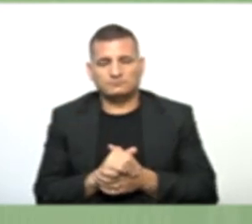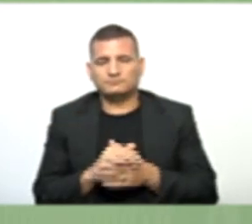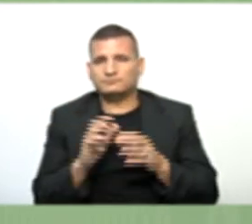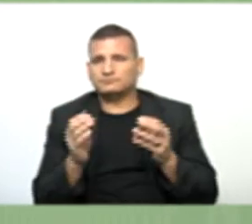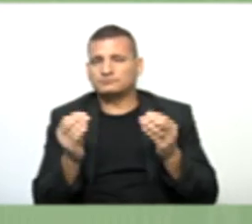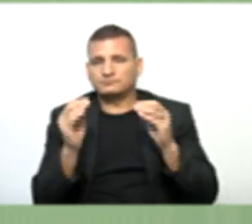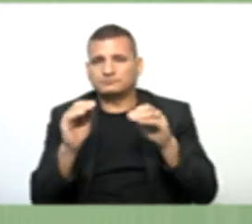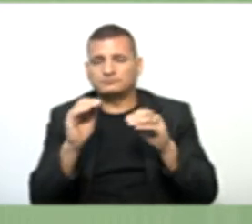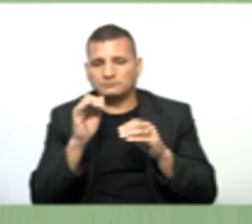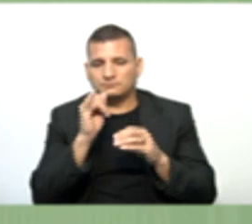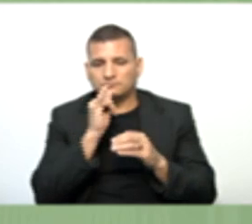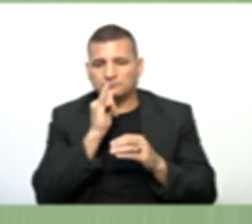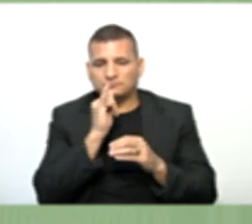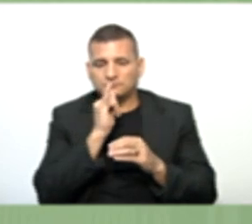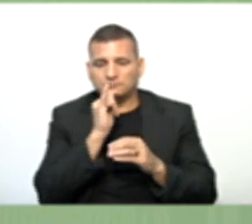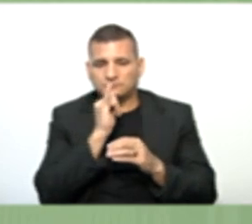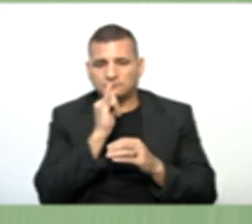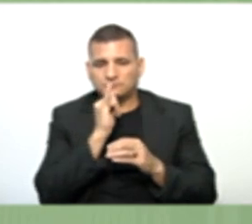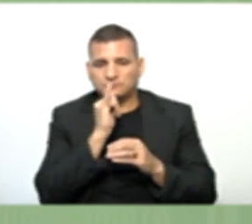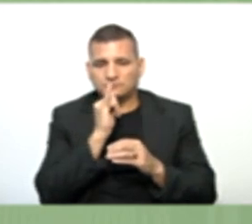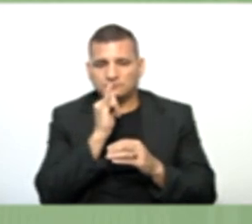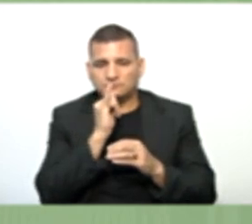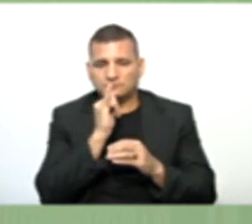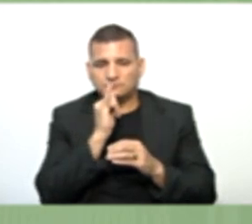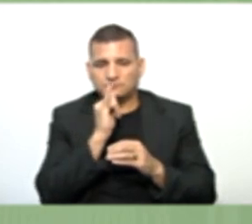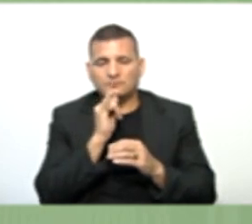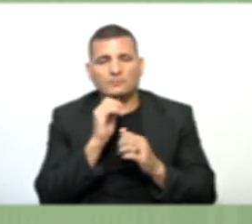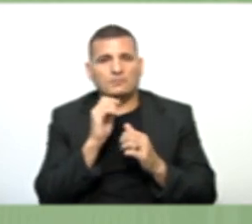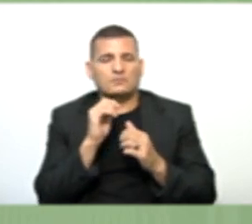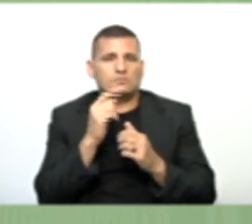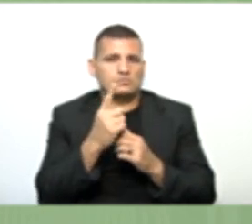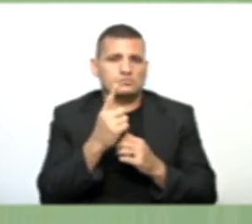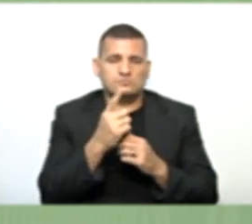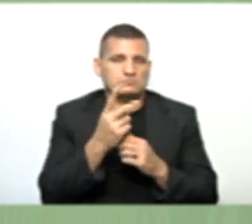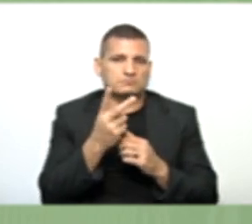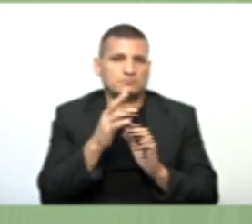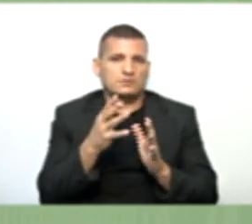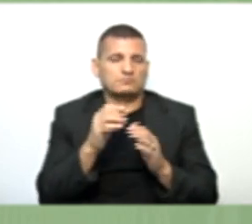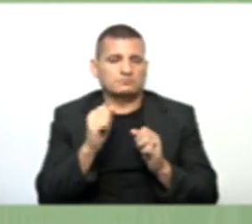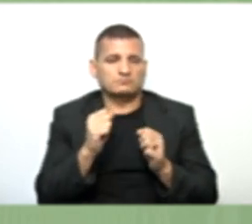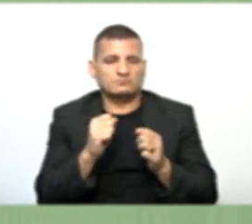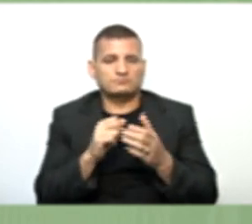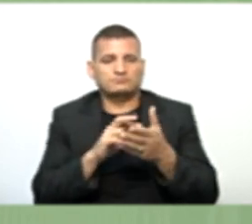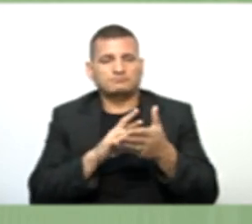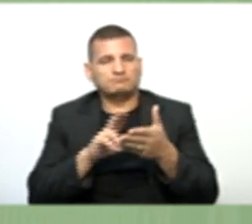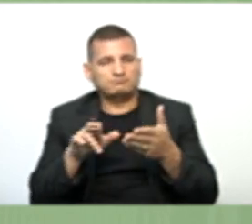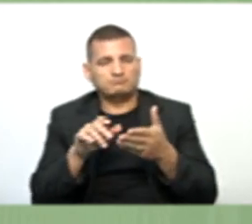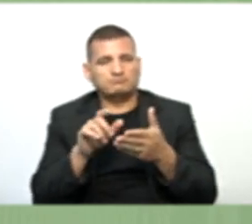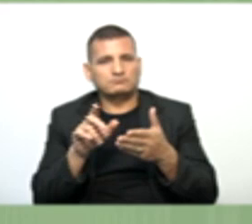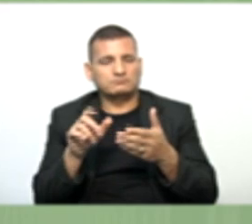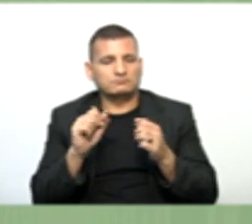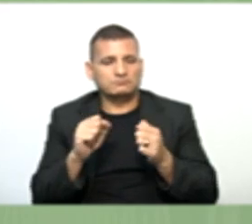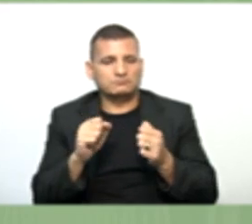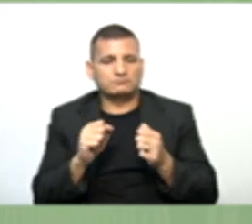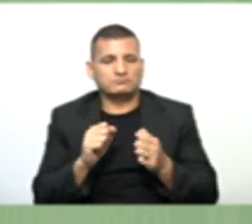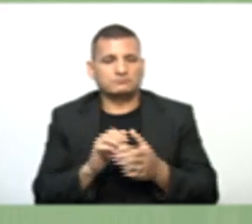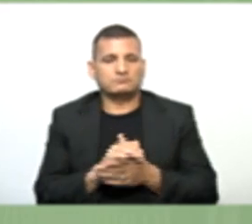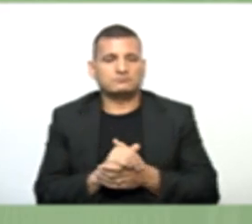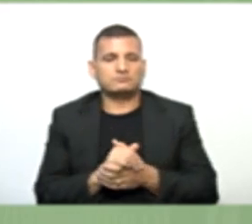assim, só um comando, né? Comando 1 e comando 2, mas eu poderia ter N comandos aqui dentro do if e N comandos aqui dentro do else.